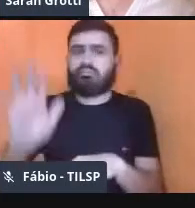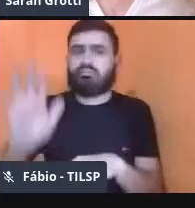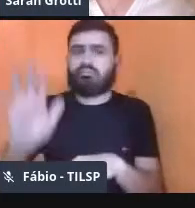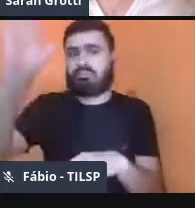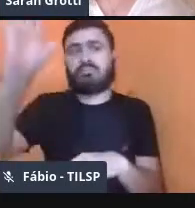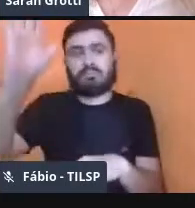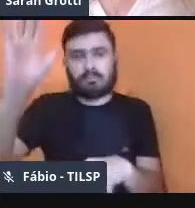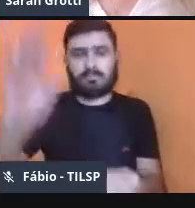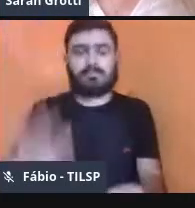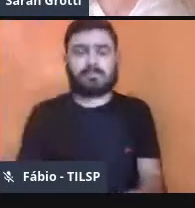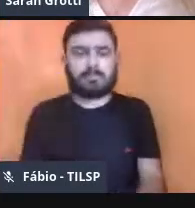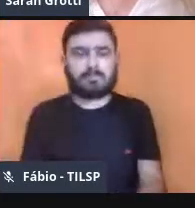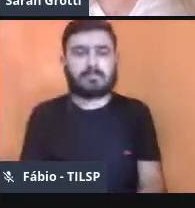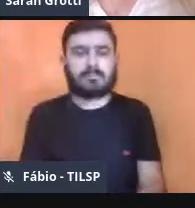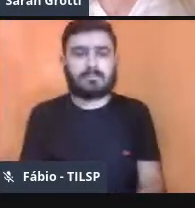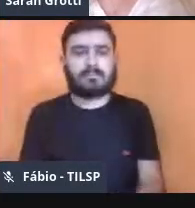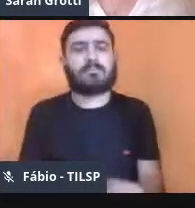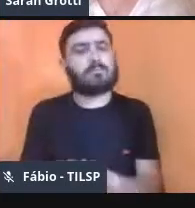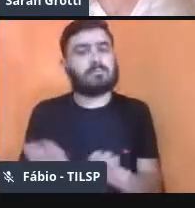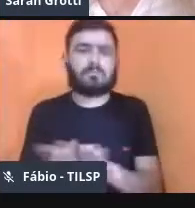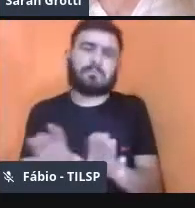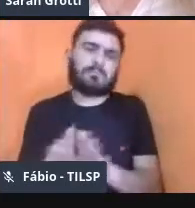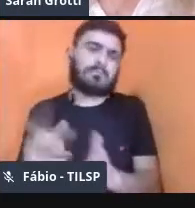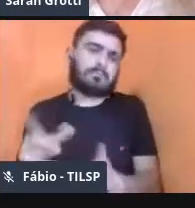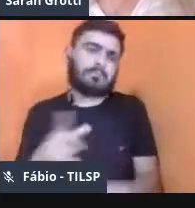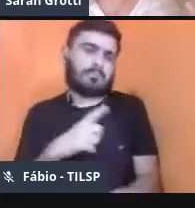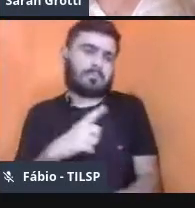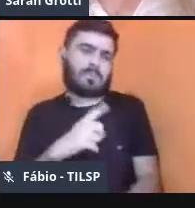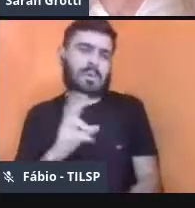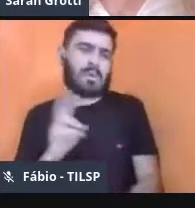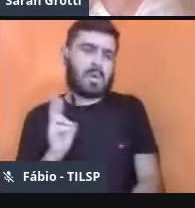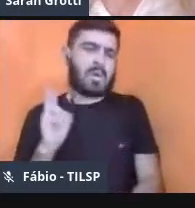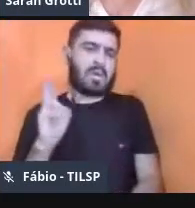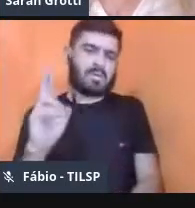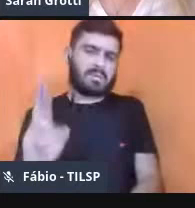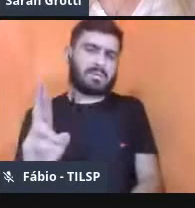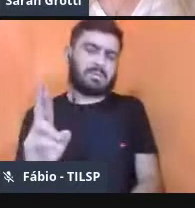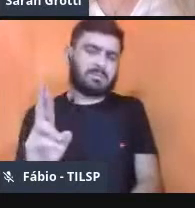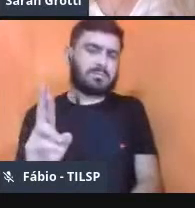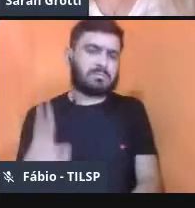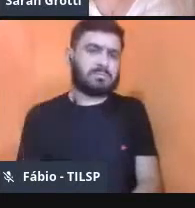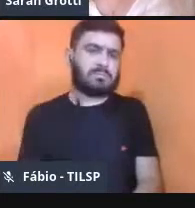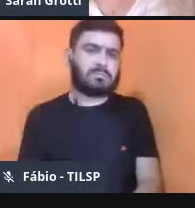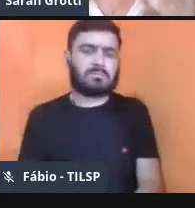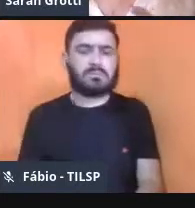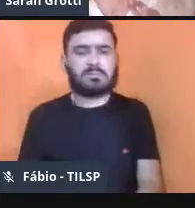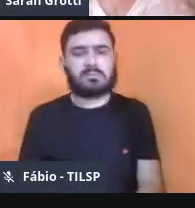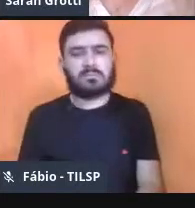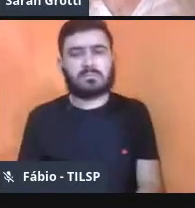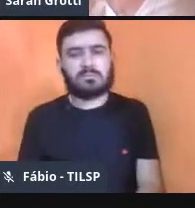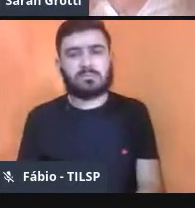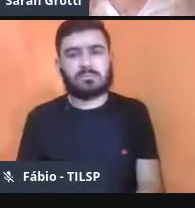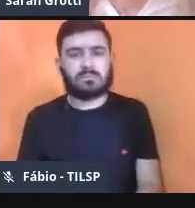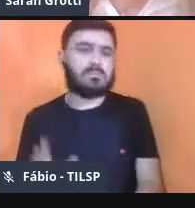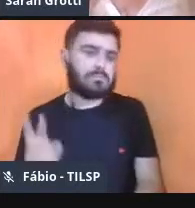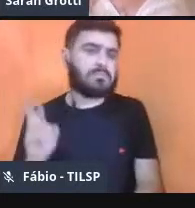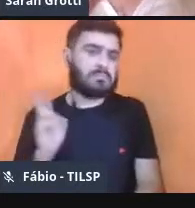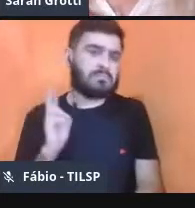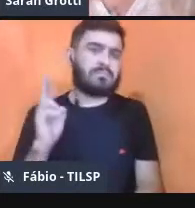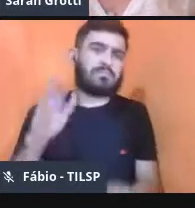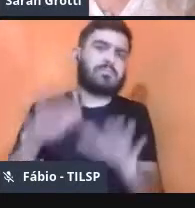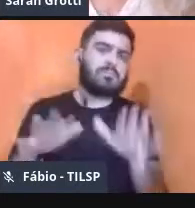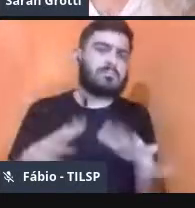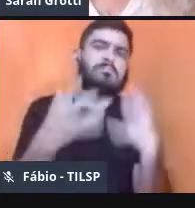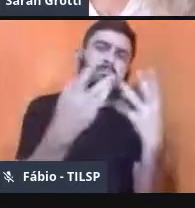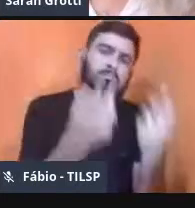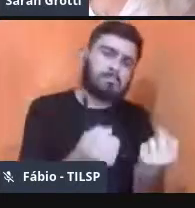né? E religião, tem os que optam por religião, né? Que a religião às vezes permite, mas